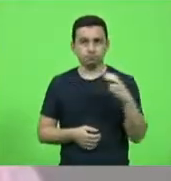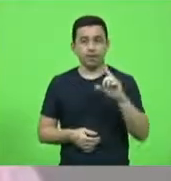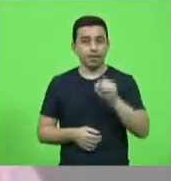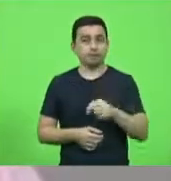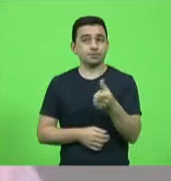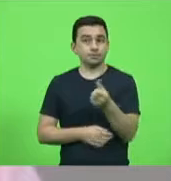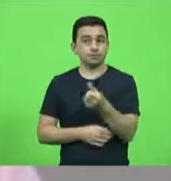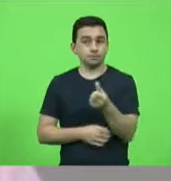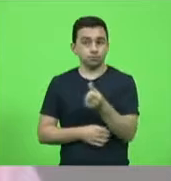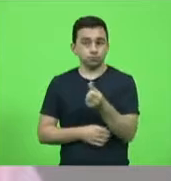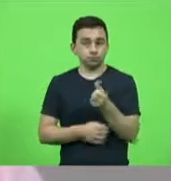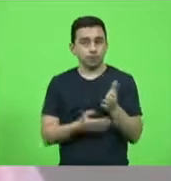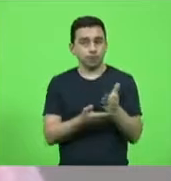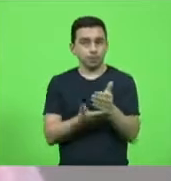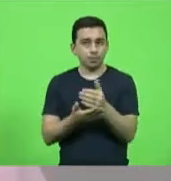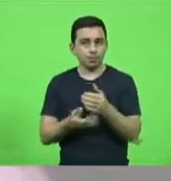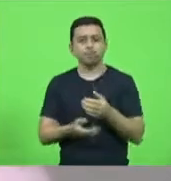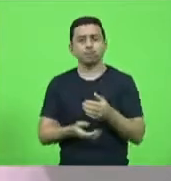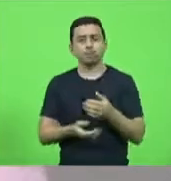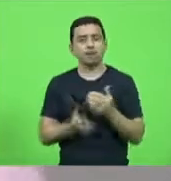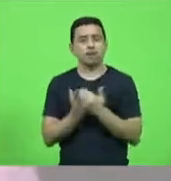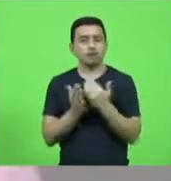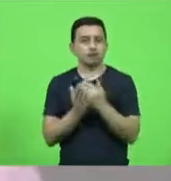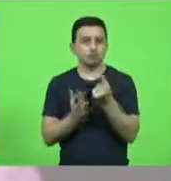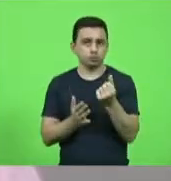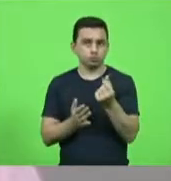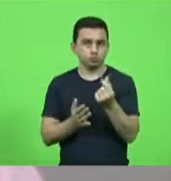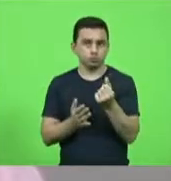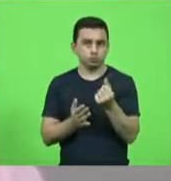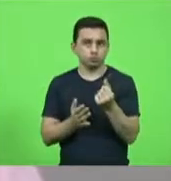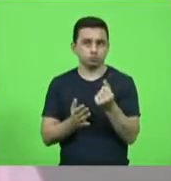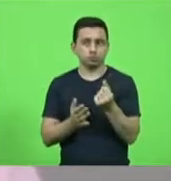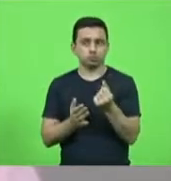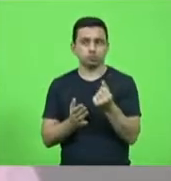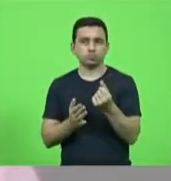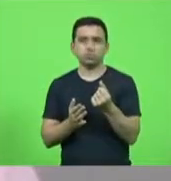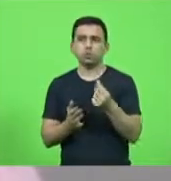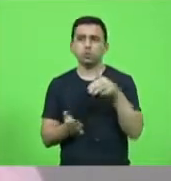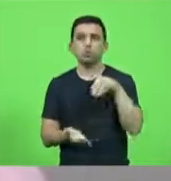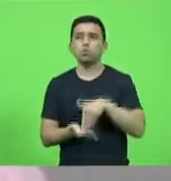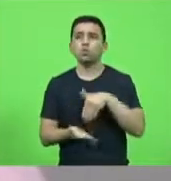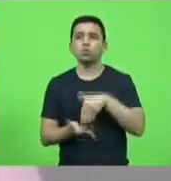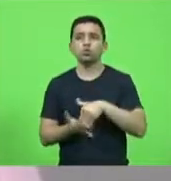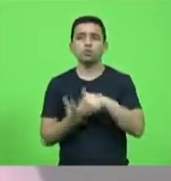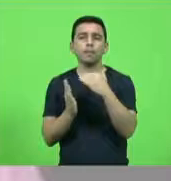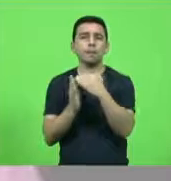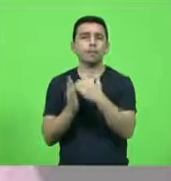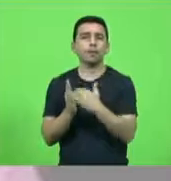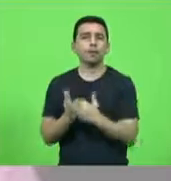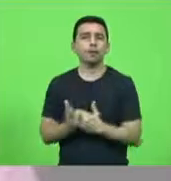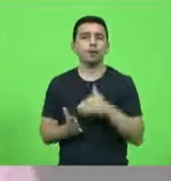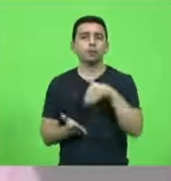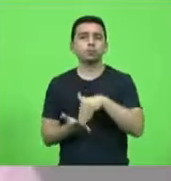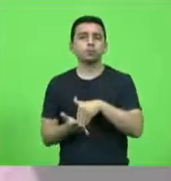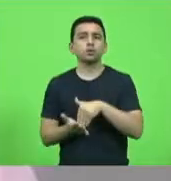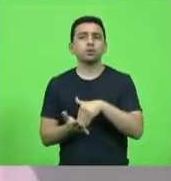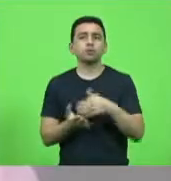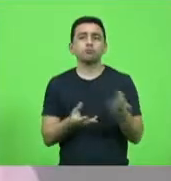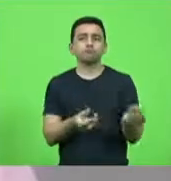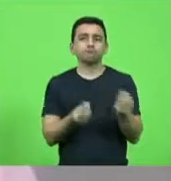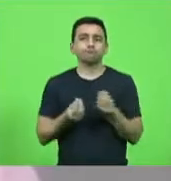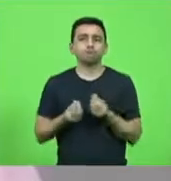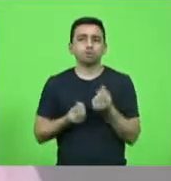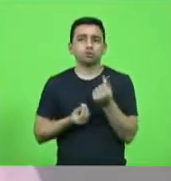em arrecadação e está num dos últimos da lista no recebimento de